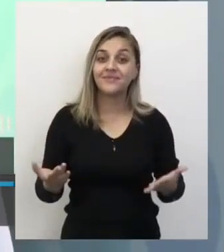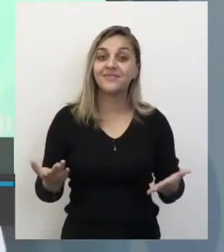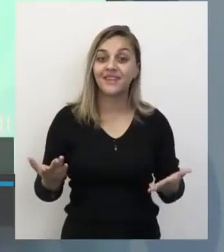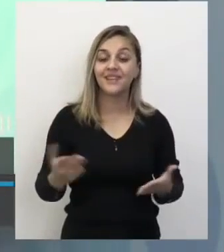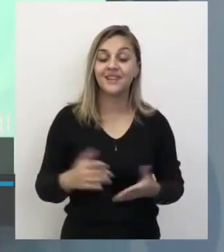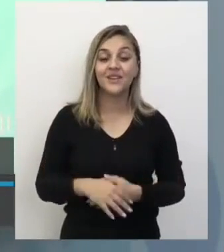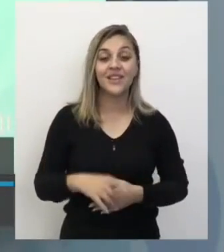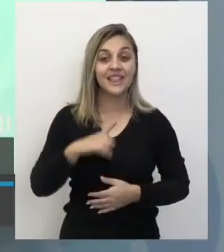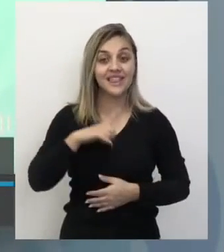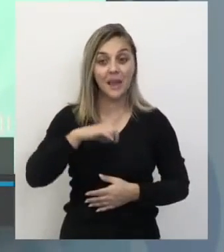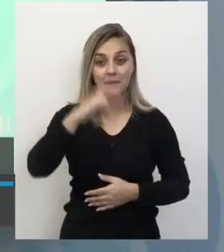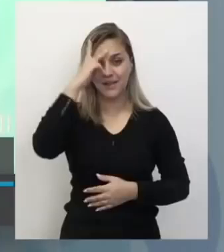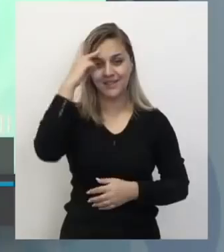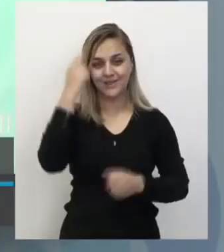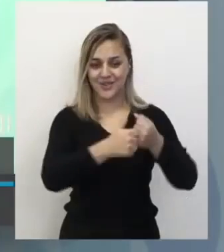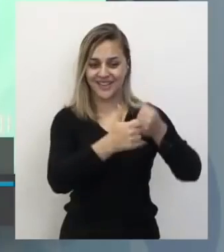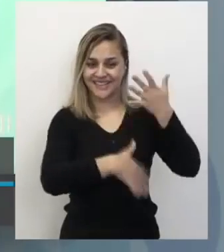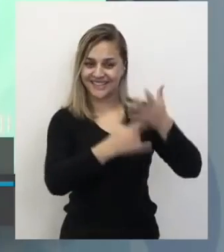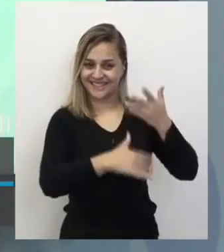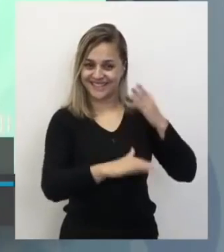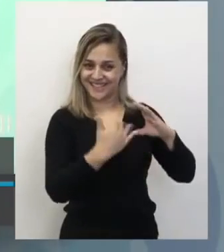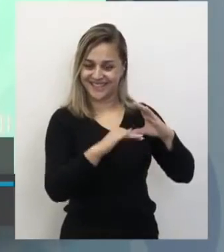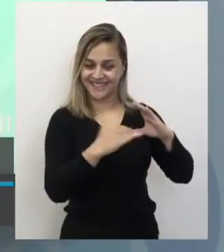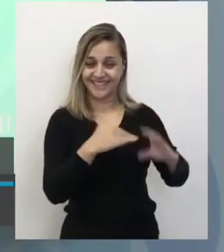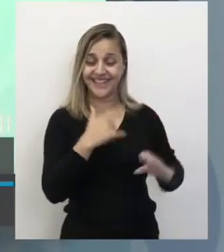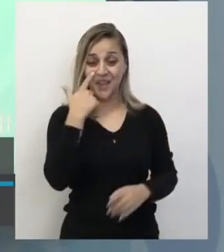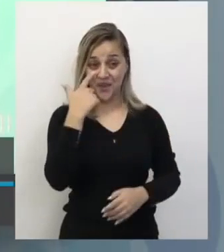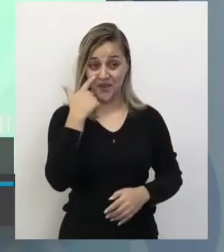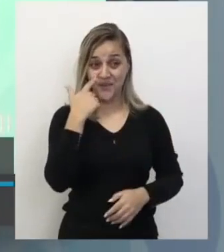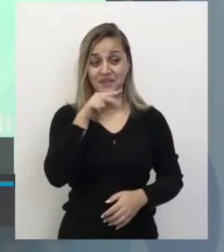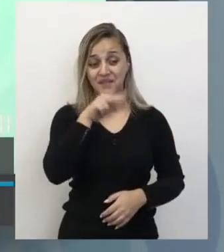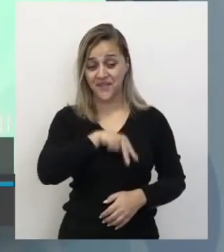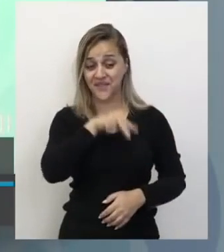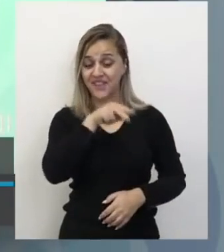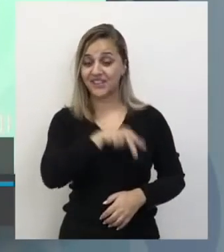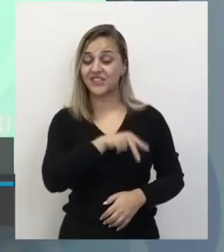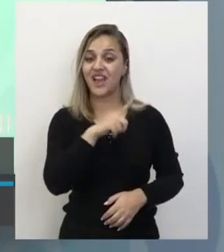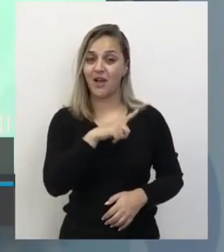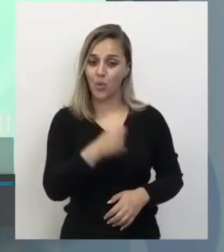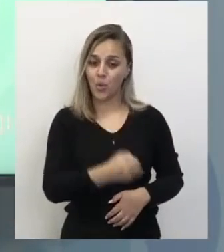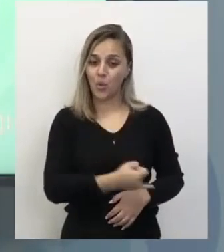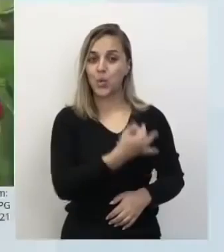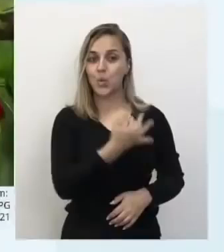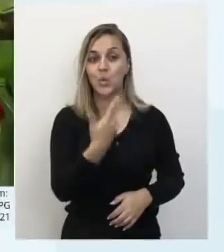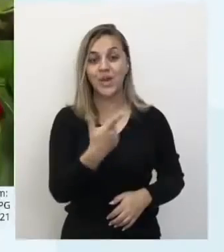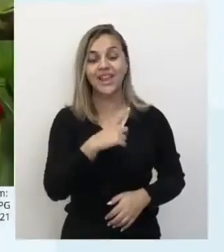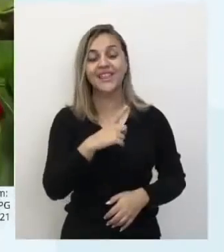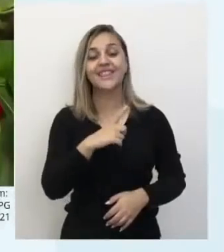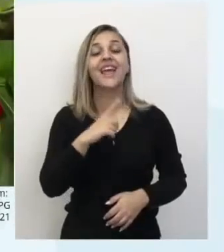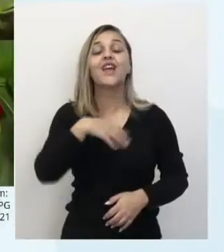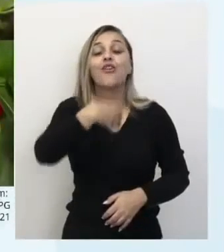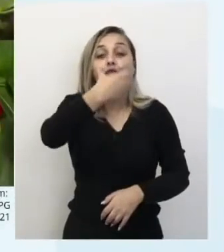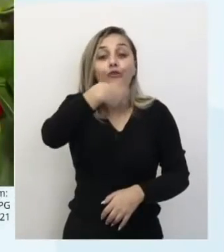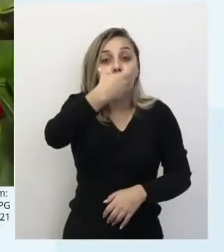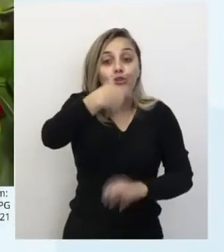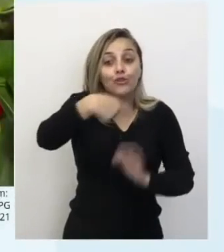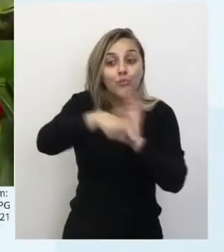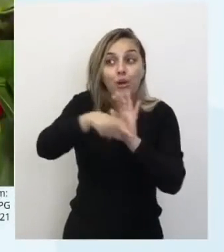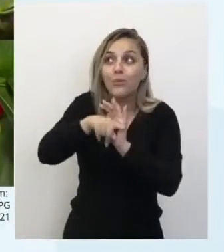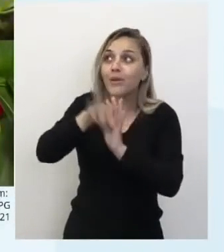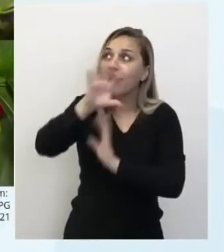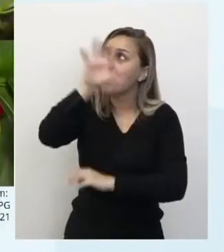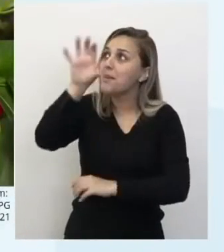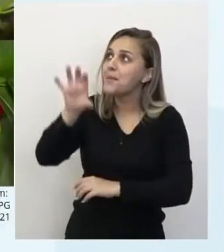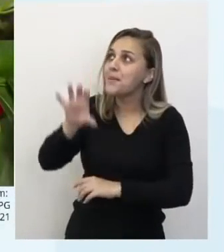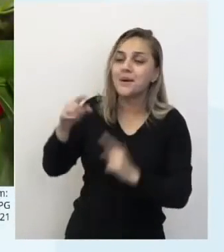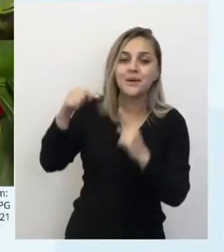ó, muitos colocaram, tá, gente? Eu li, mas é que era muita coisa. Muitos colocaram frutos, né? Típicos de cada região. Então eu estou dando